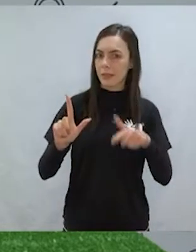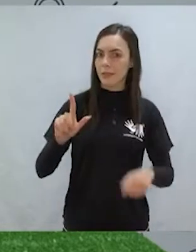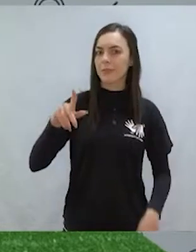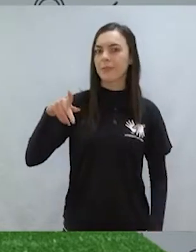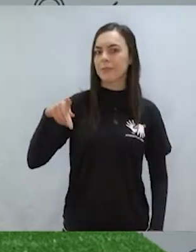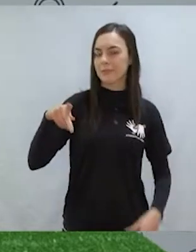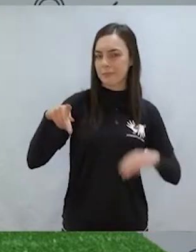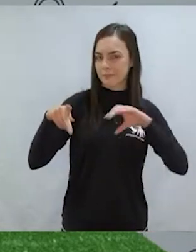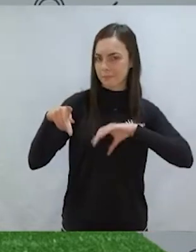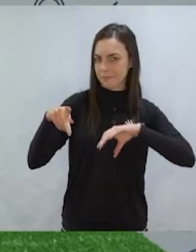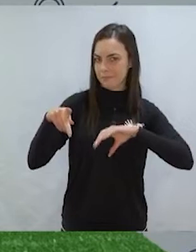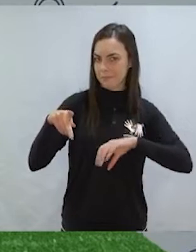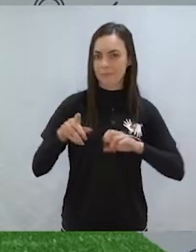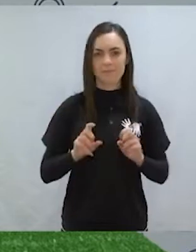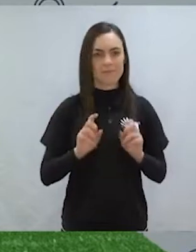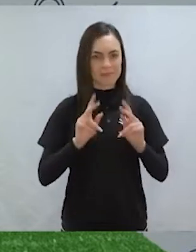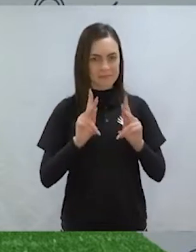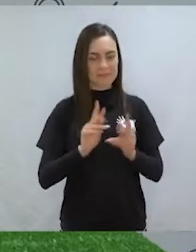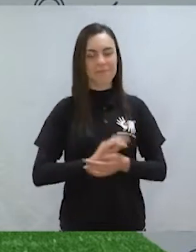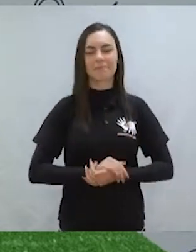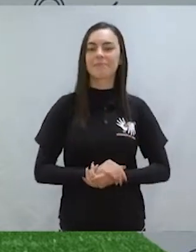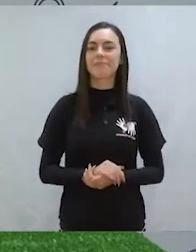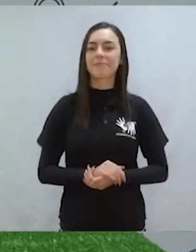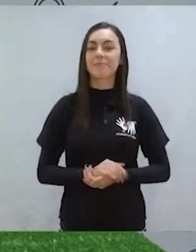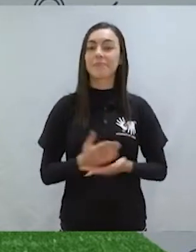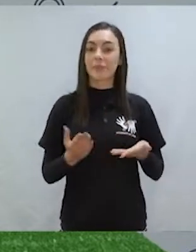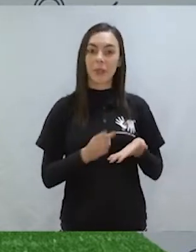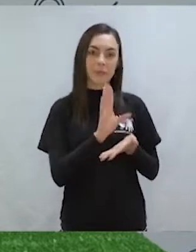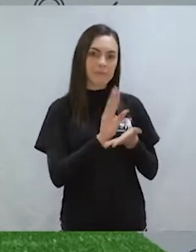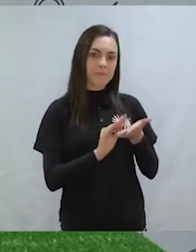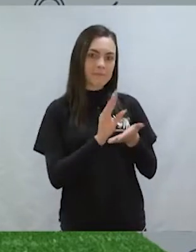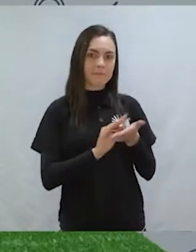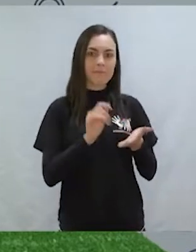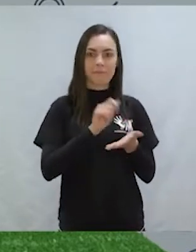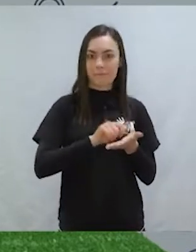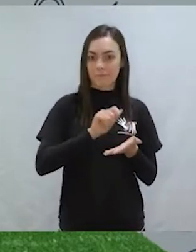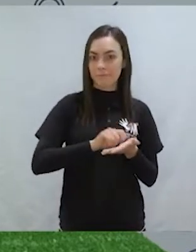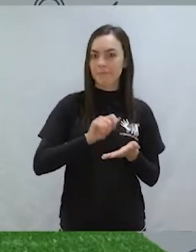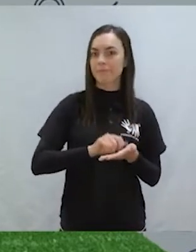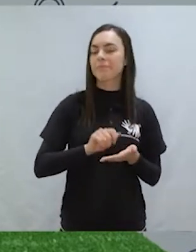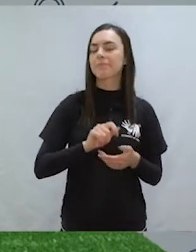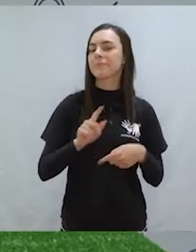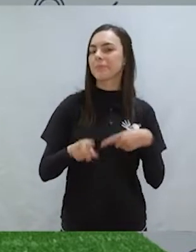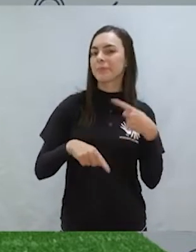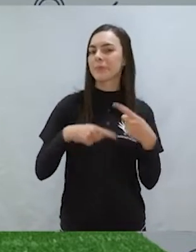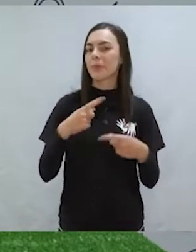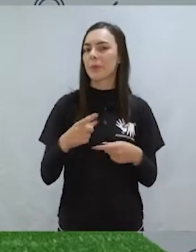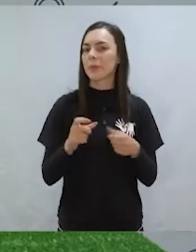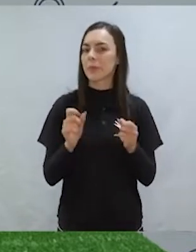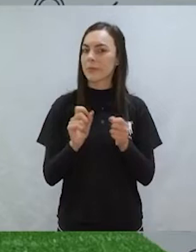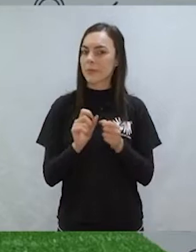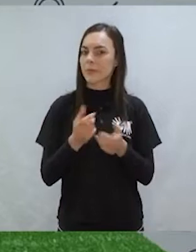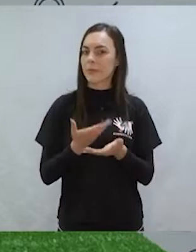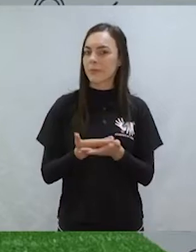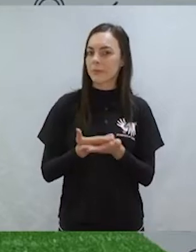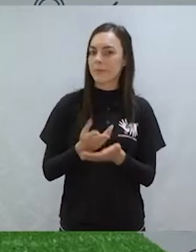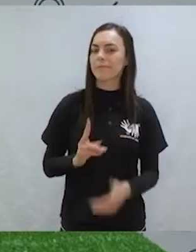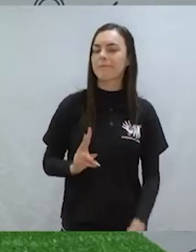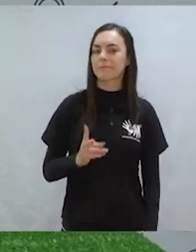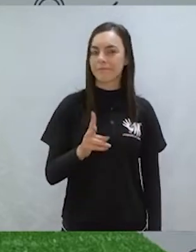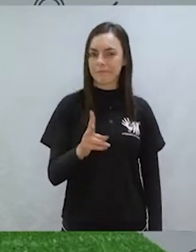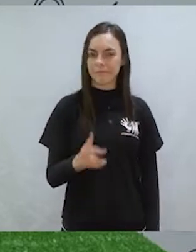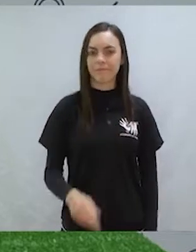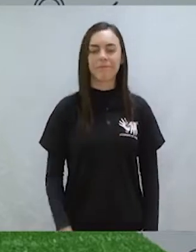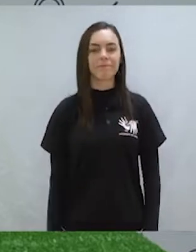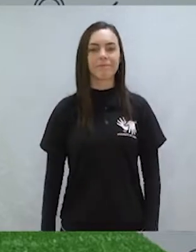L de língua e P de português, e também tá valendo. Então, vamos fazer esse registro já, para a gente poder depois já